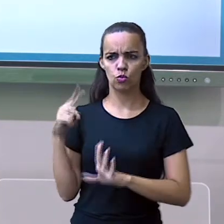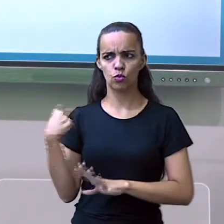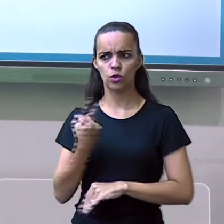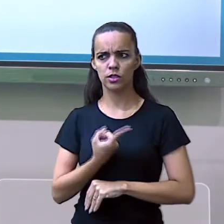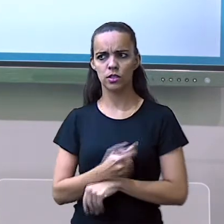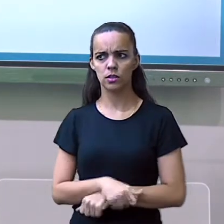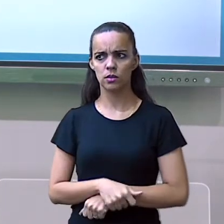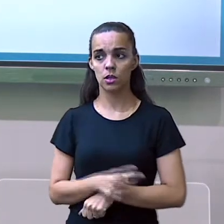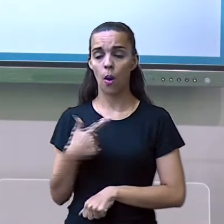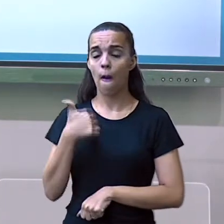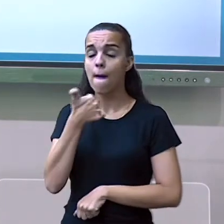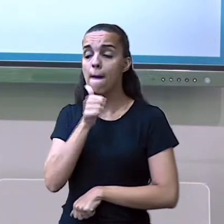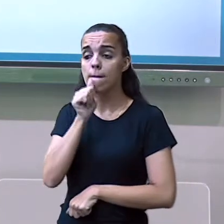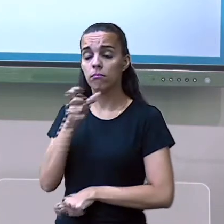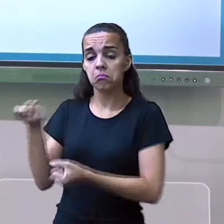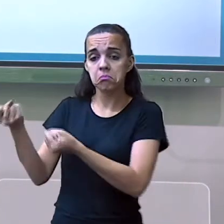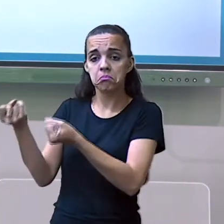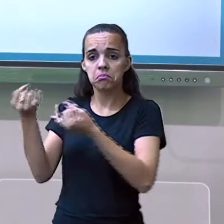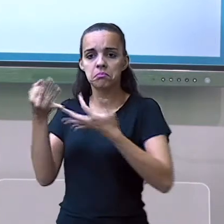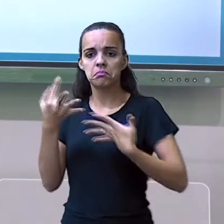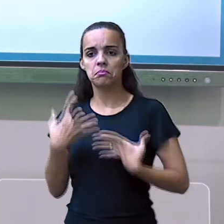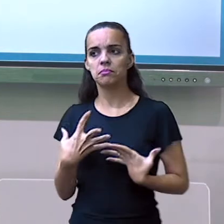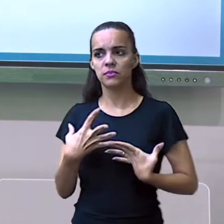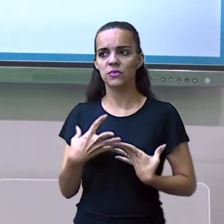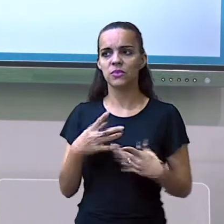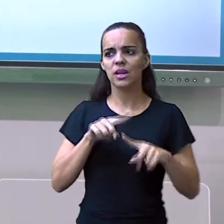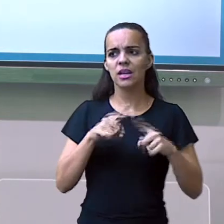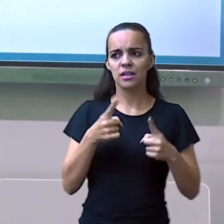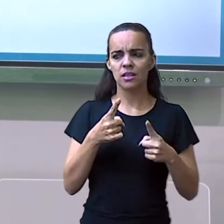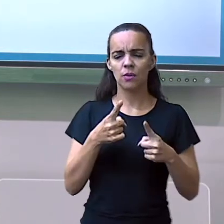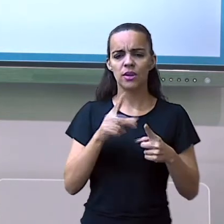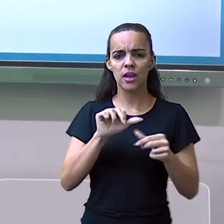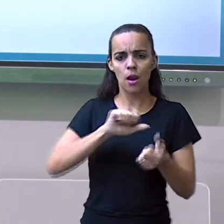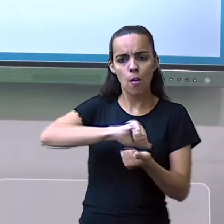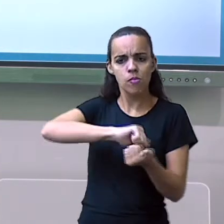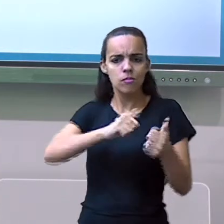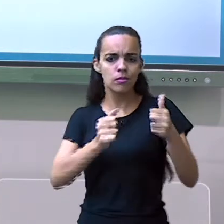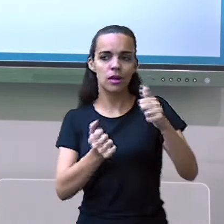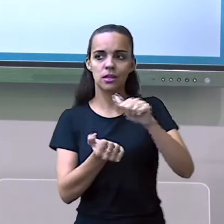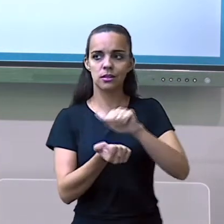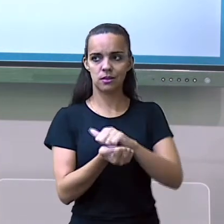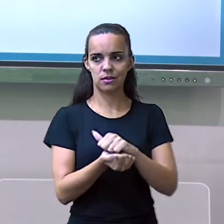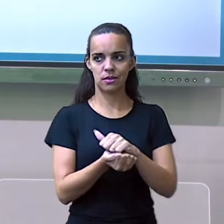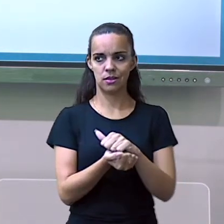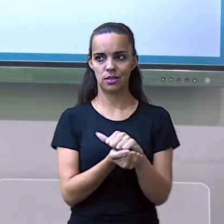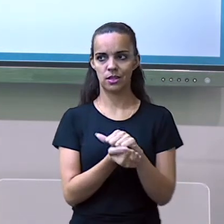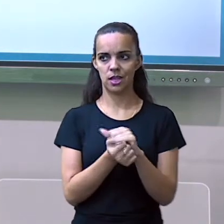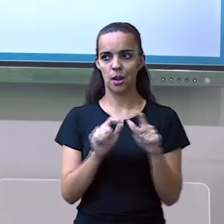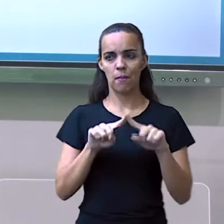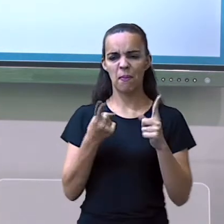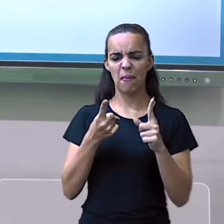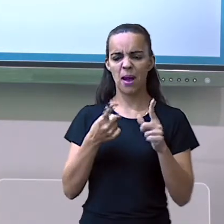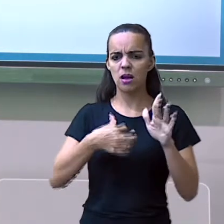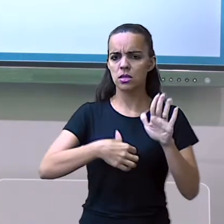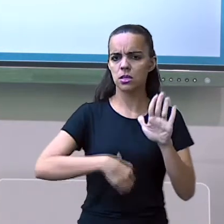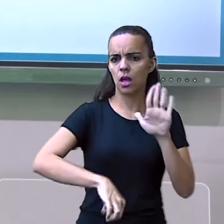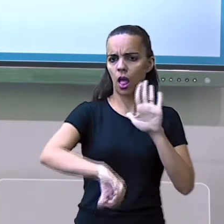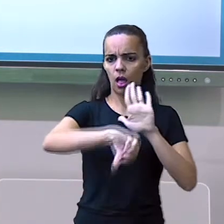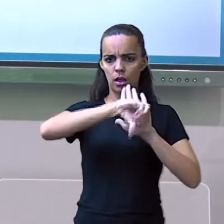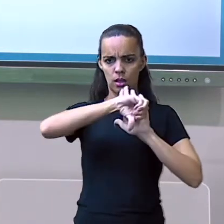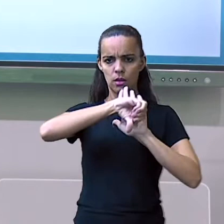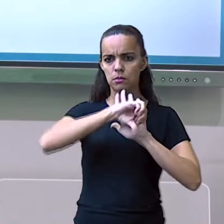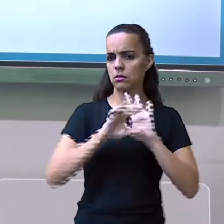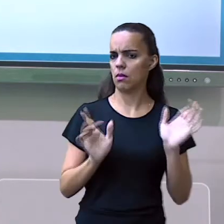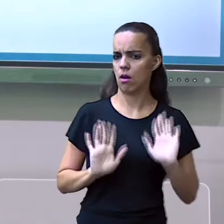Minha mãe me explicou que era uma adaptação e não um crime. Era até